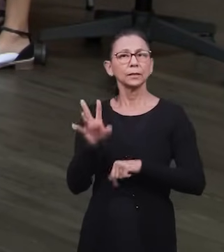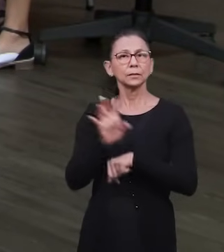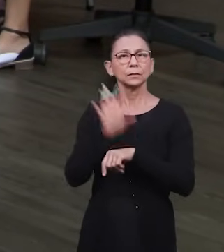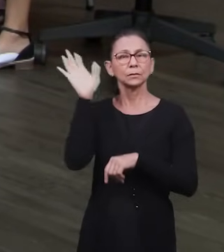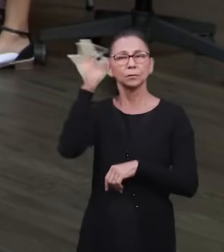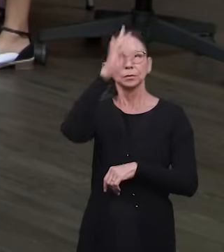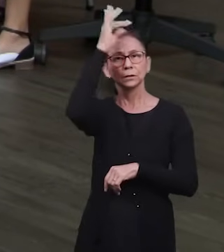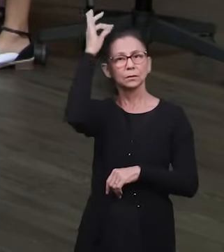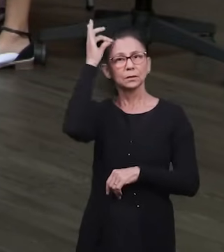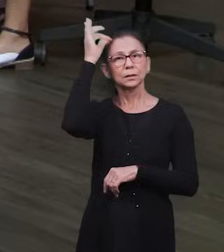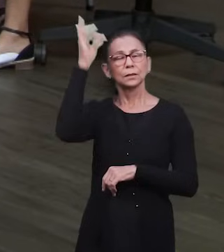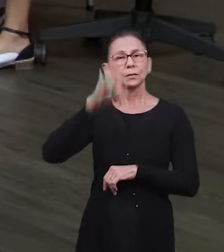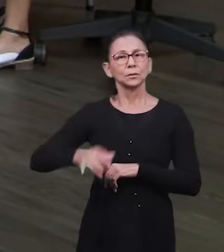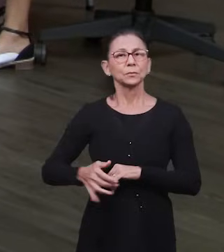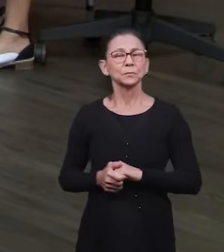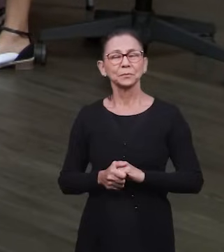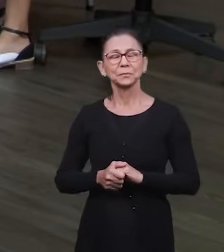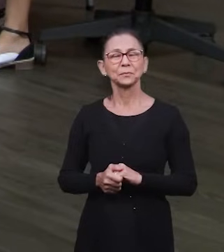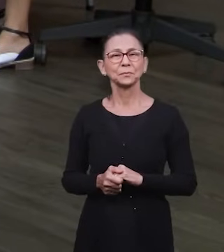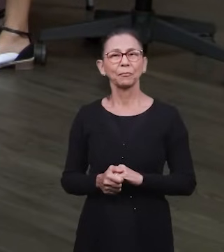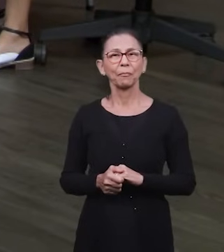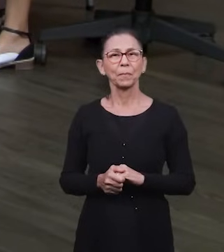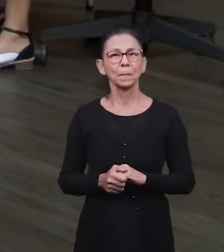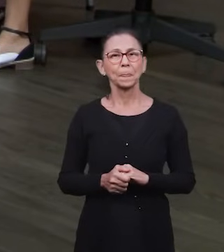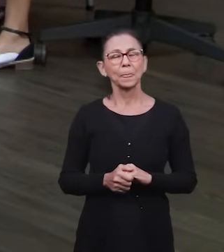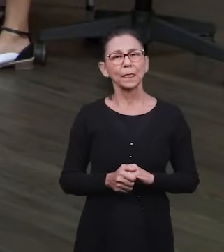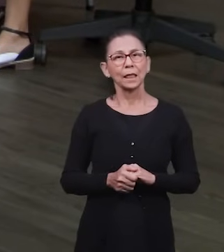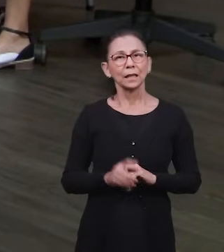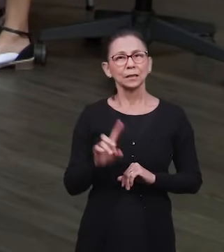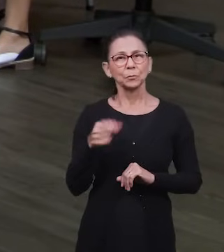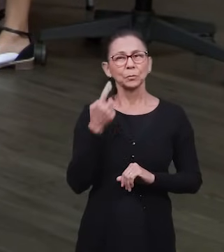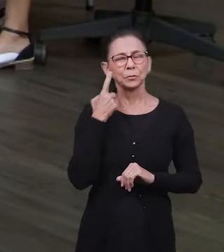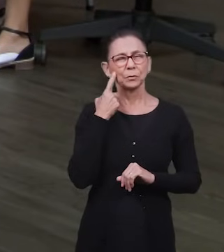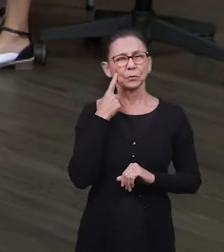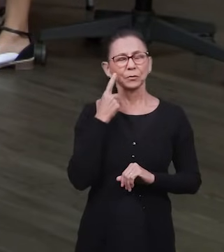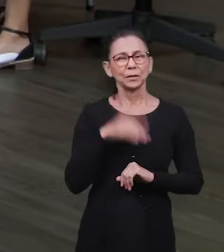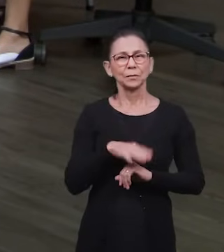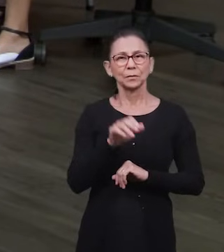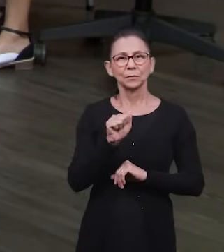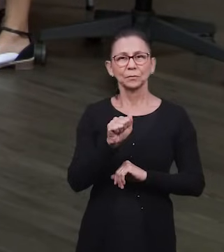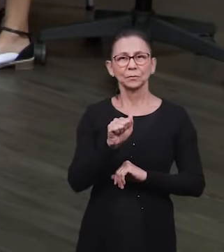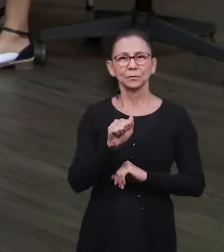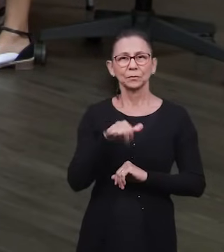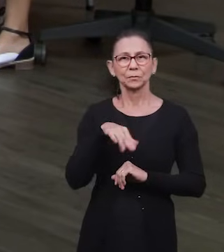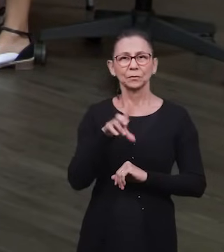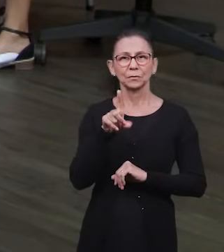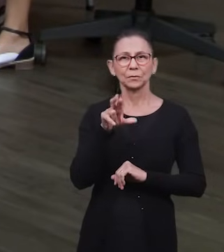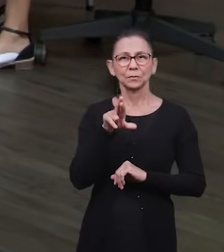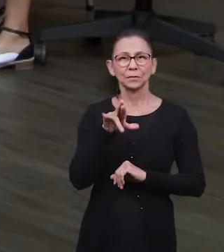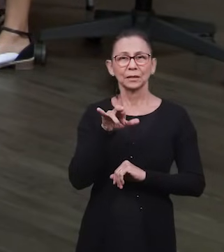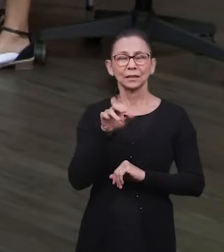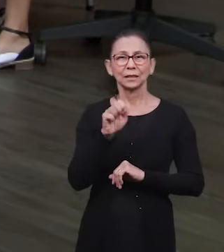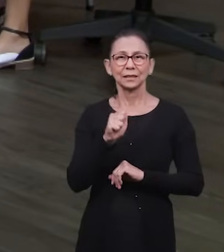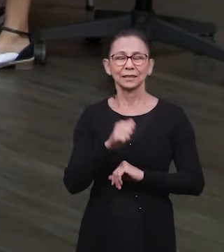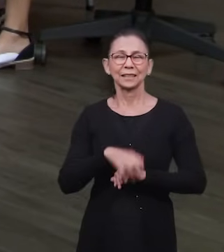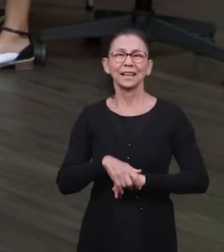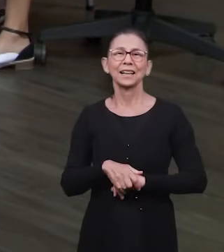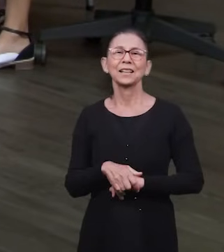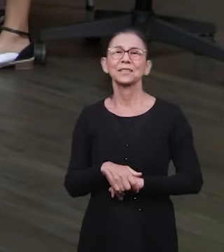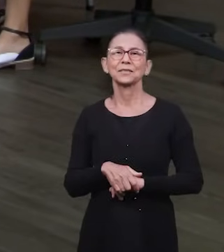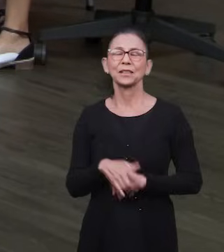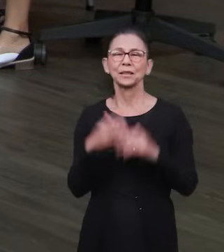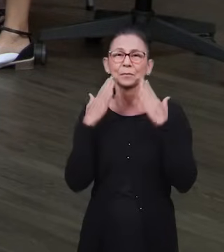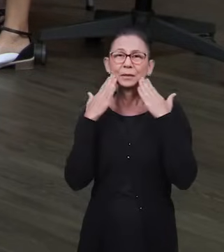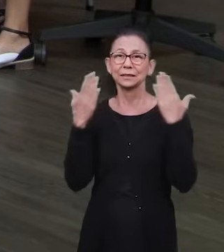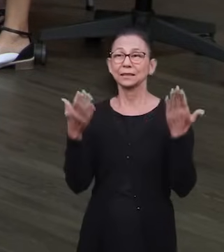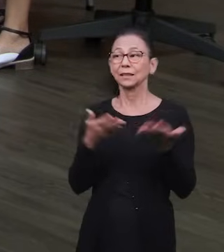3, né, que estão aqui representando a igreja de Moby Dick. Daqui a pouquinho a Andréia vai apresentar. E ao meu lado aqui, o jovem pastor.